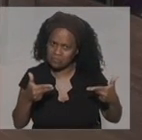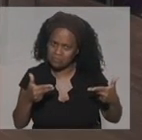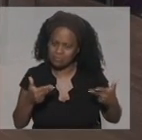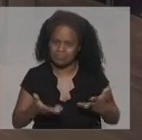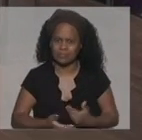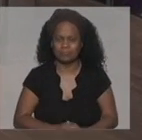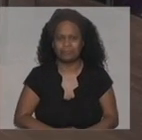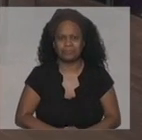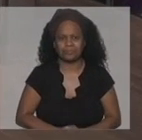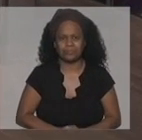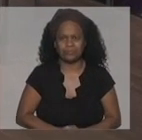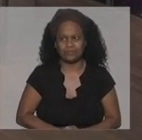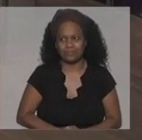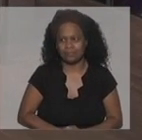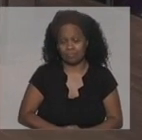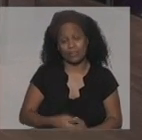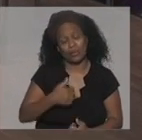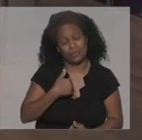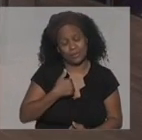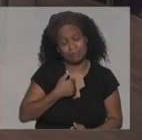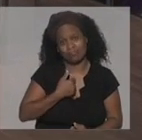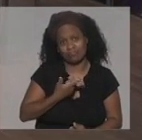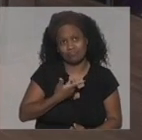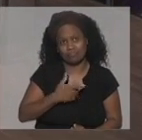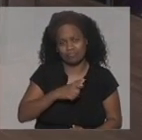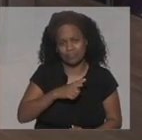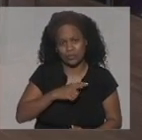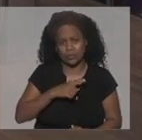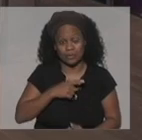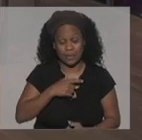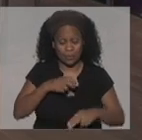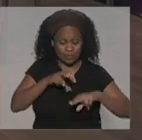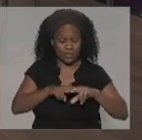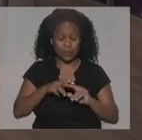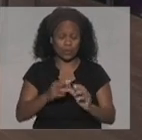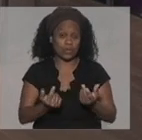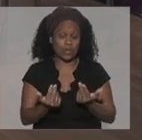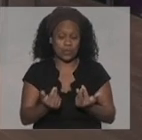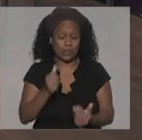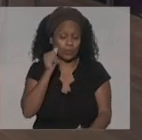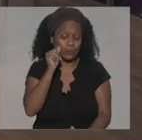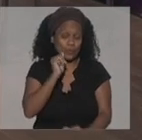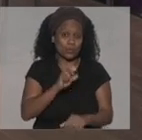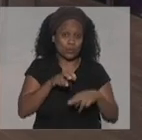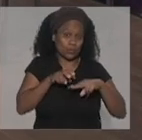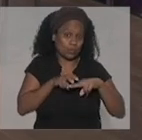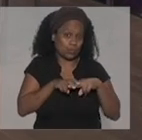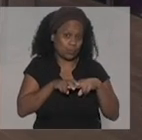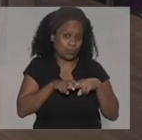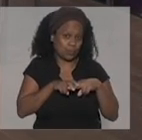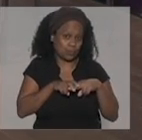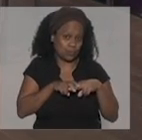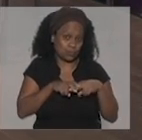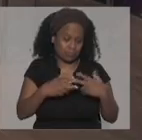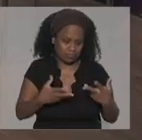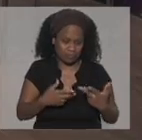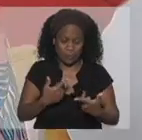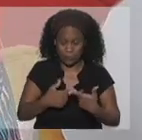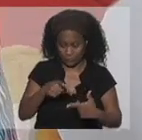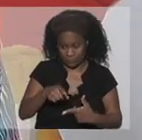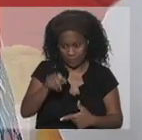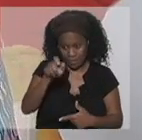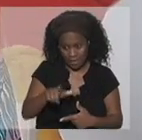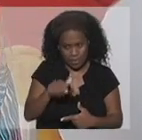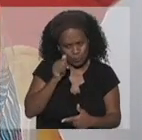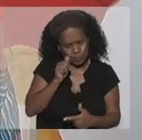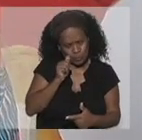alguma situação assim? Tem o clássico sento igual mocinha, né? Aham. Eu, tipo, você